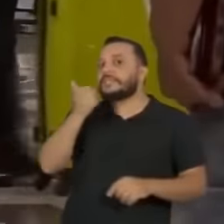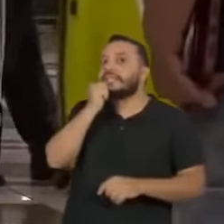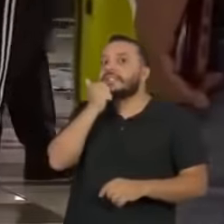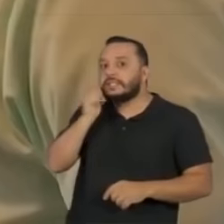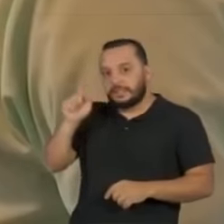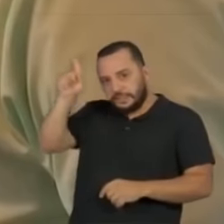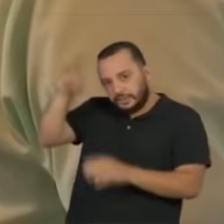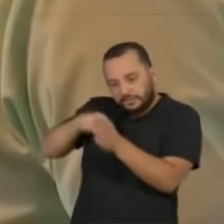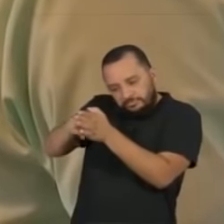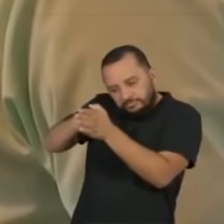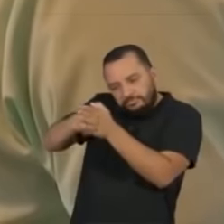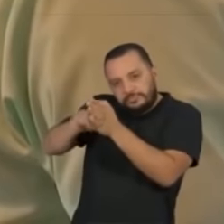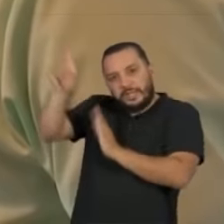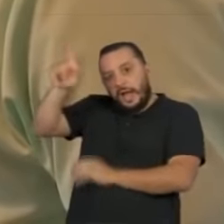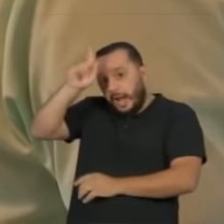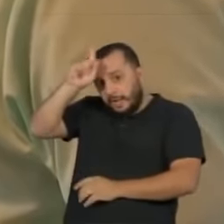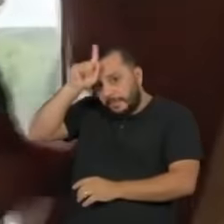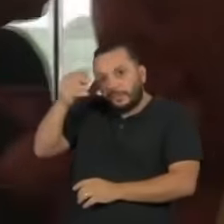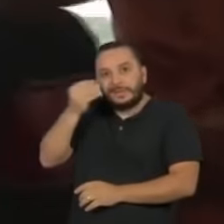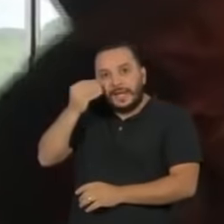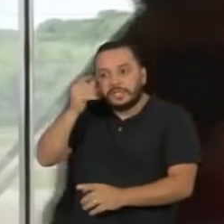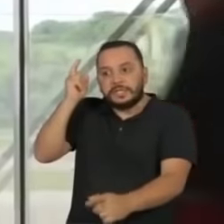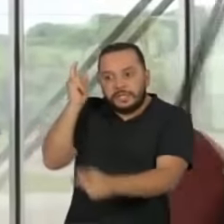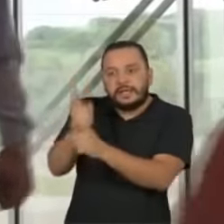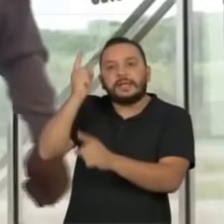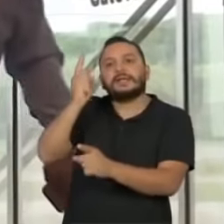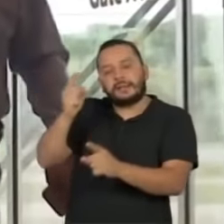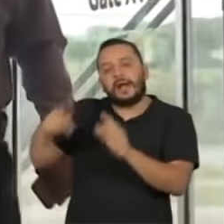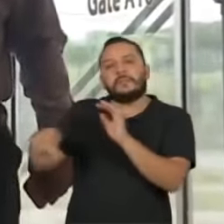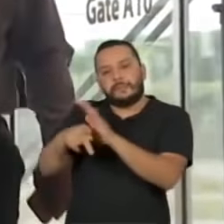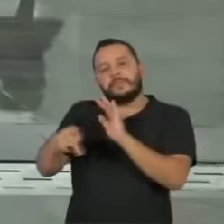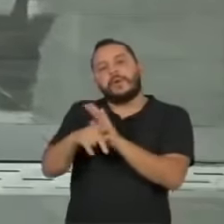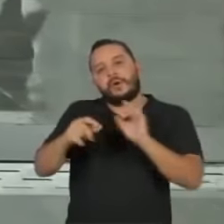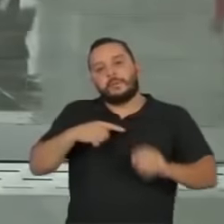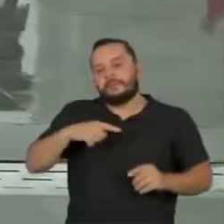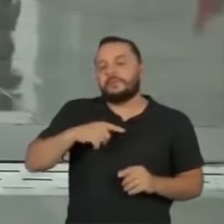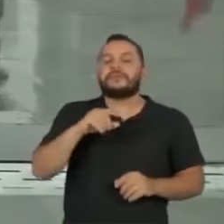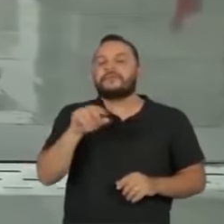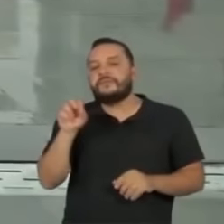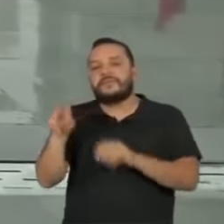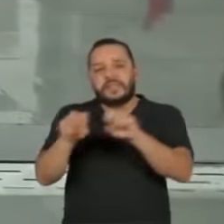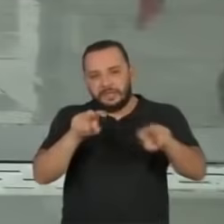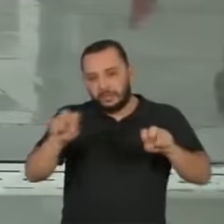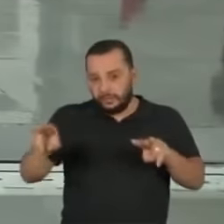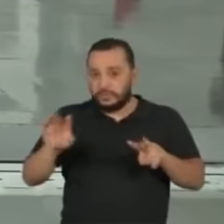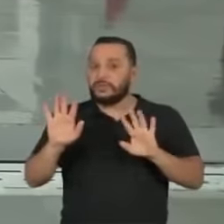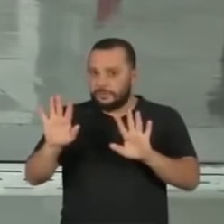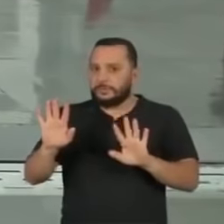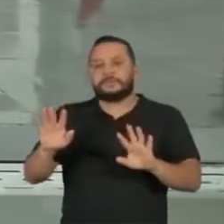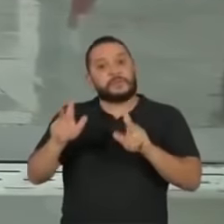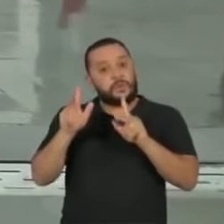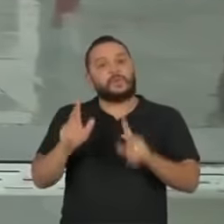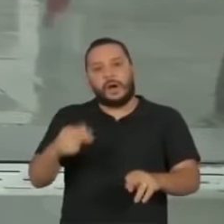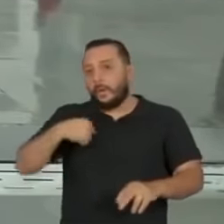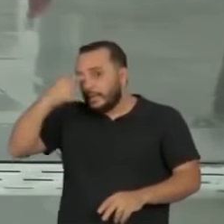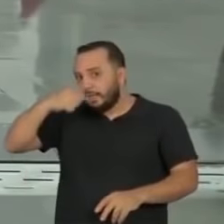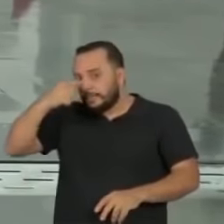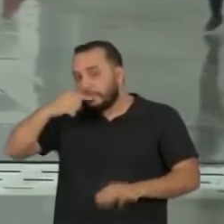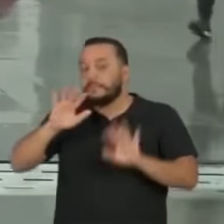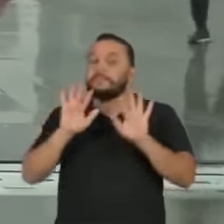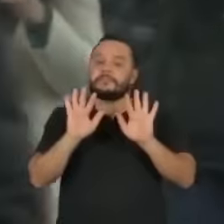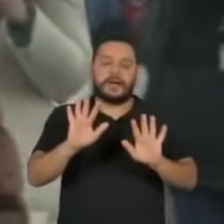um teste para detectar o coronavírus semelhante ao da gripe, na China, médicos afirmam que ele não é um